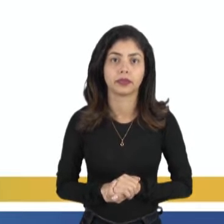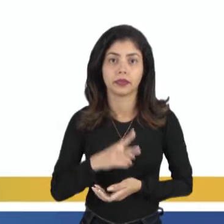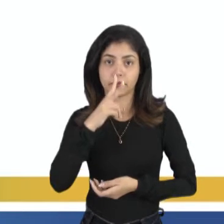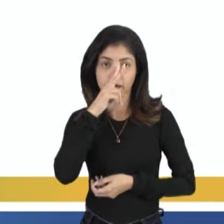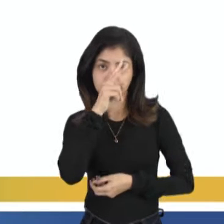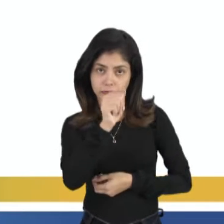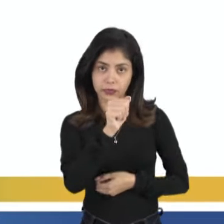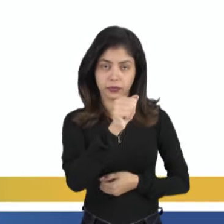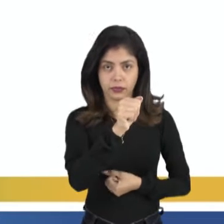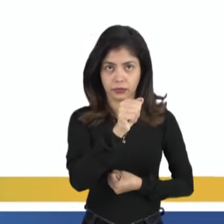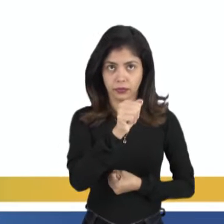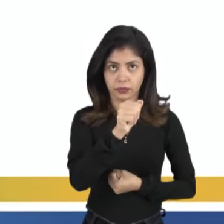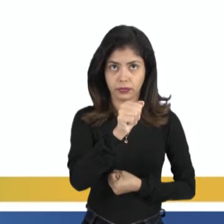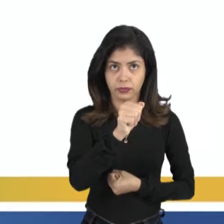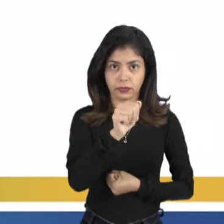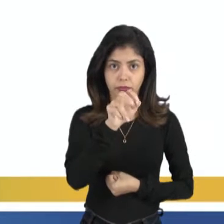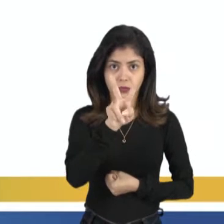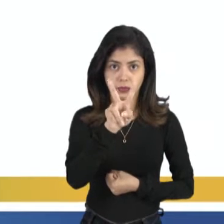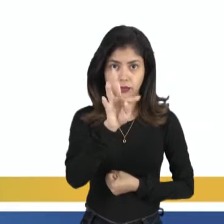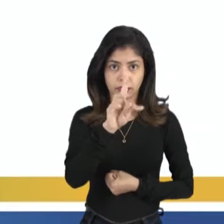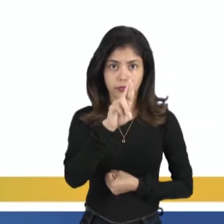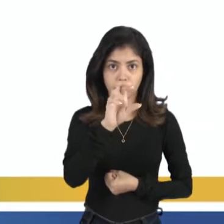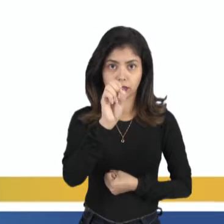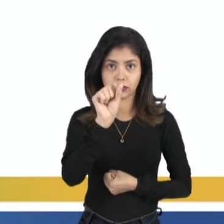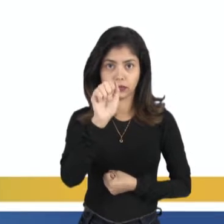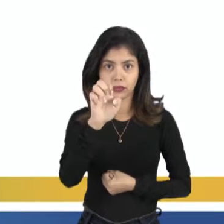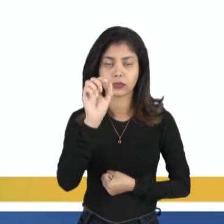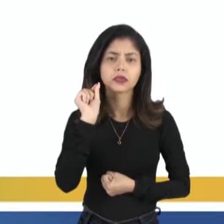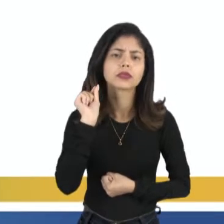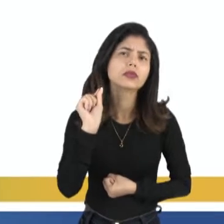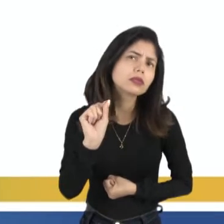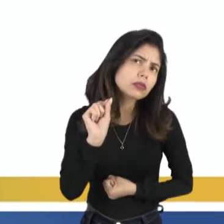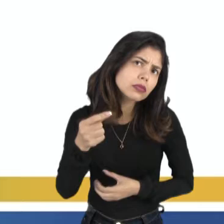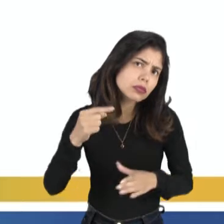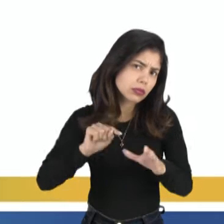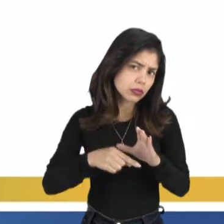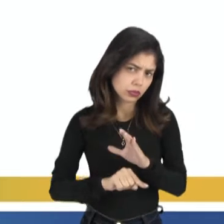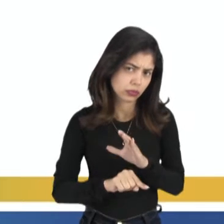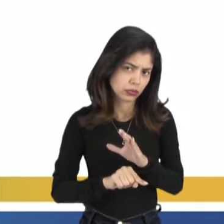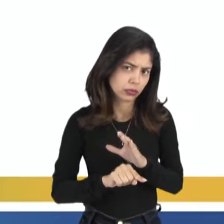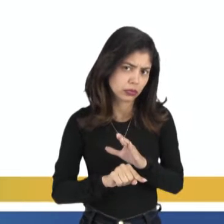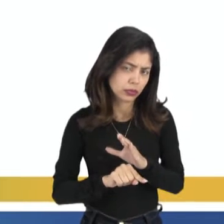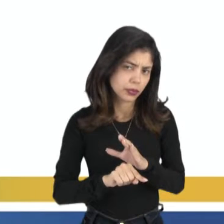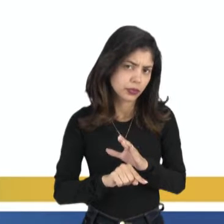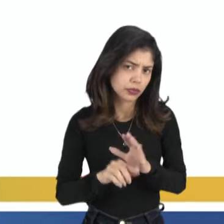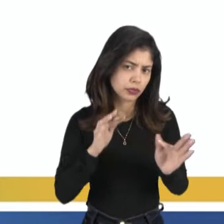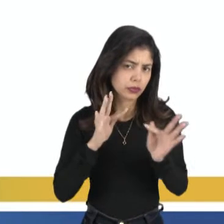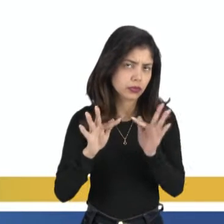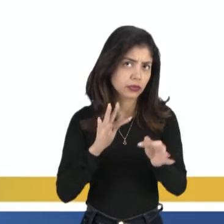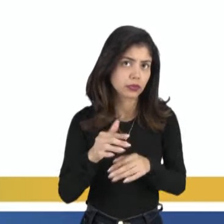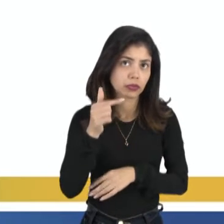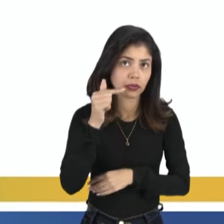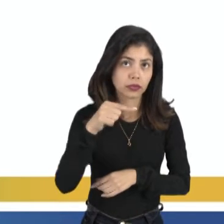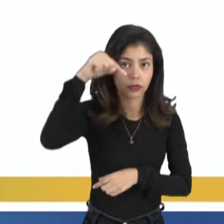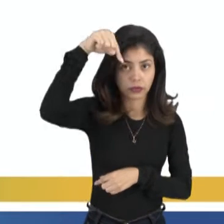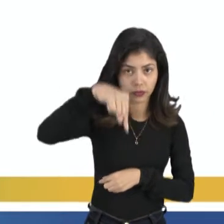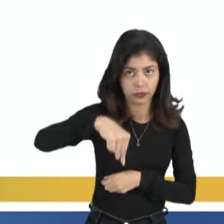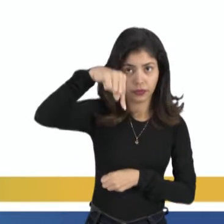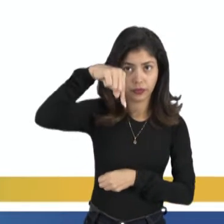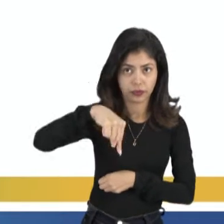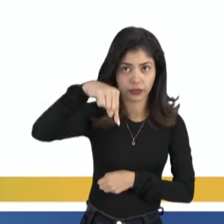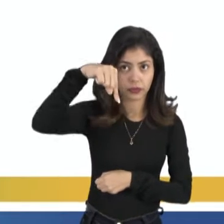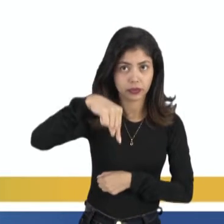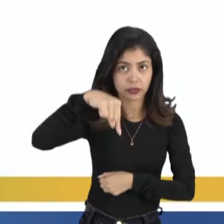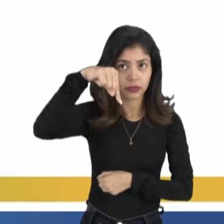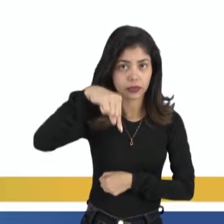as forças aí por vetores. O que é um vetor dentro da física? São setinhas.